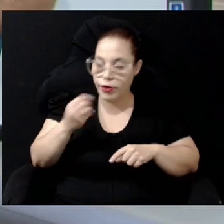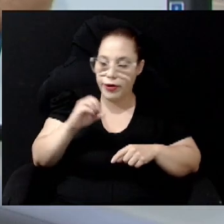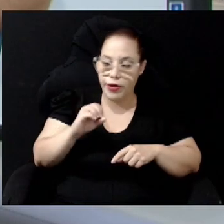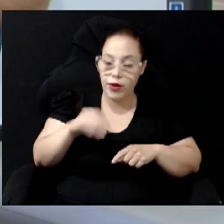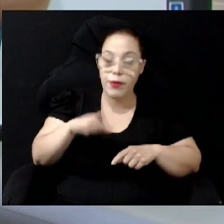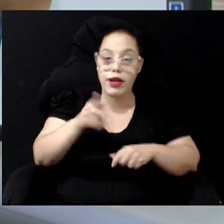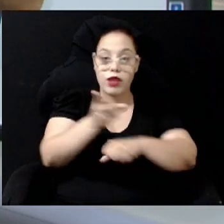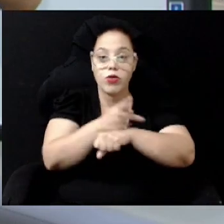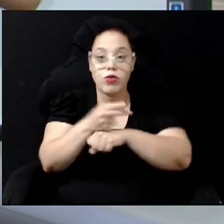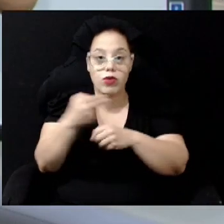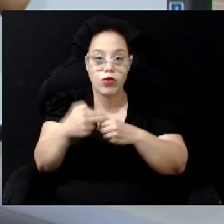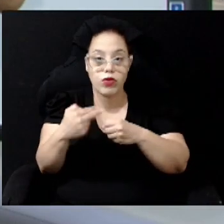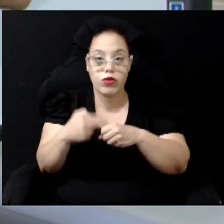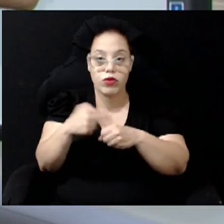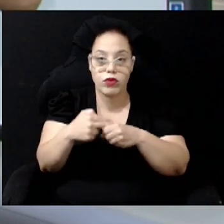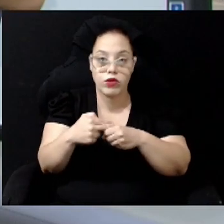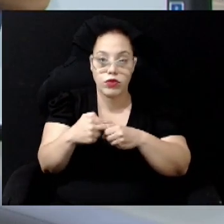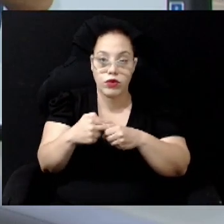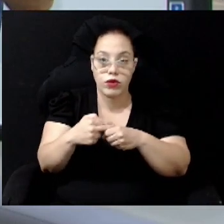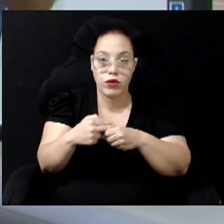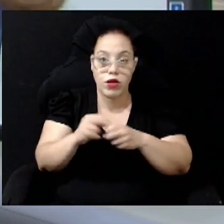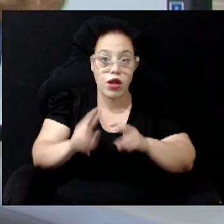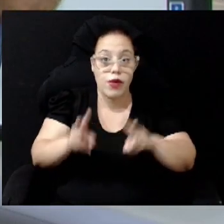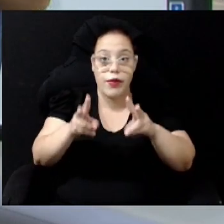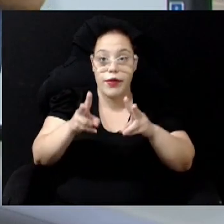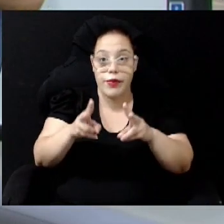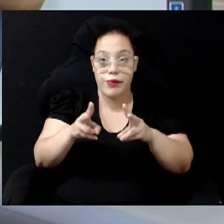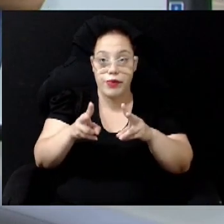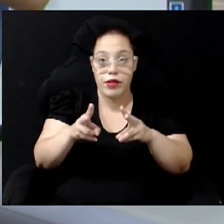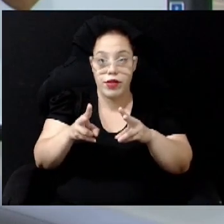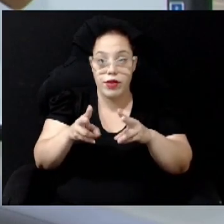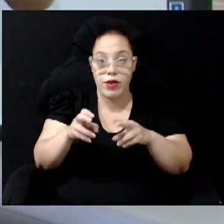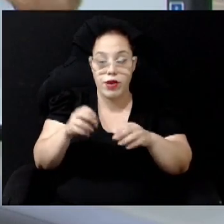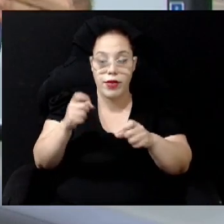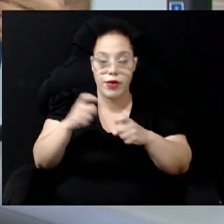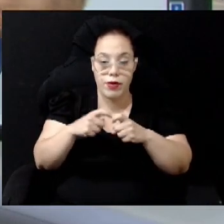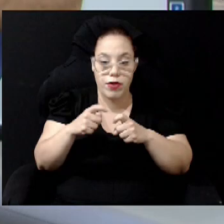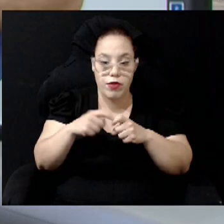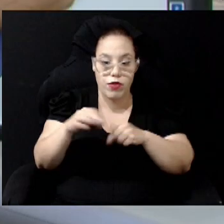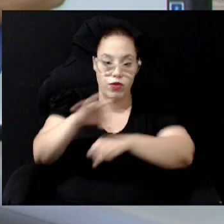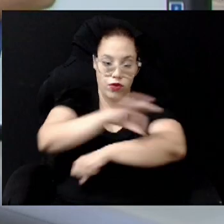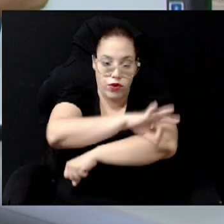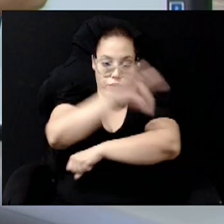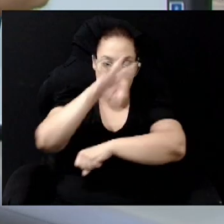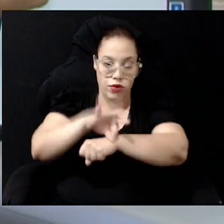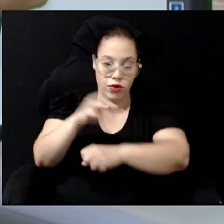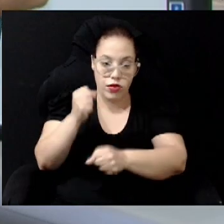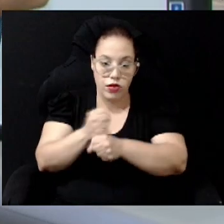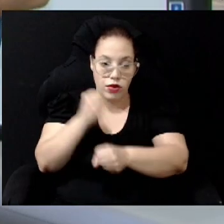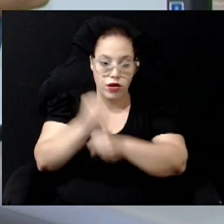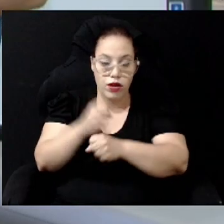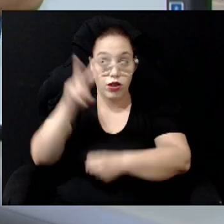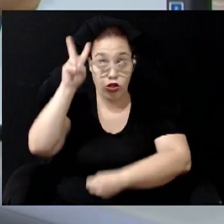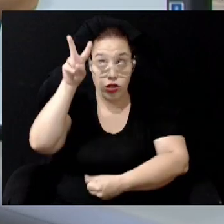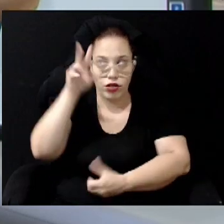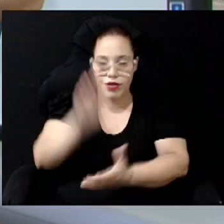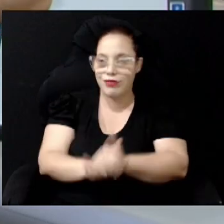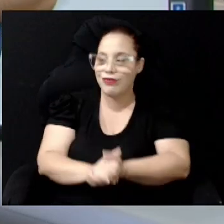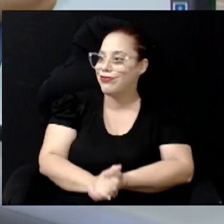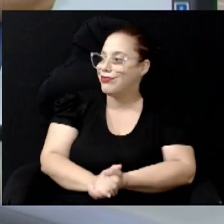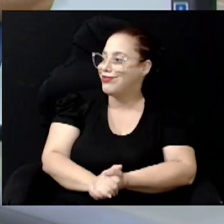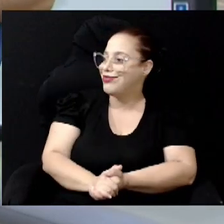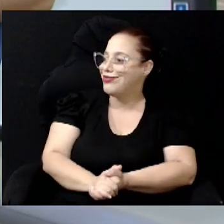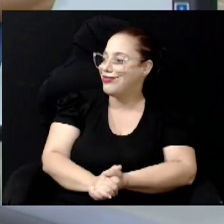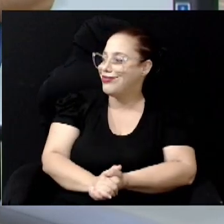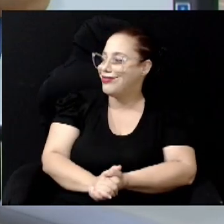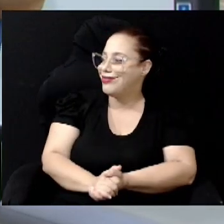Unicamp. Né? Então, temos sempre, tradicionalmente, a medicina, a arquitetura, as engenharias e o curso de História. Né? A gente deve muito isso,